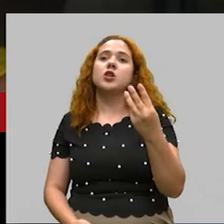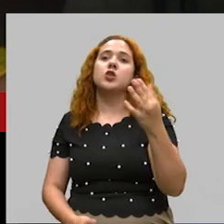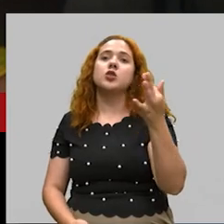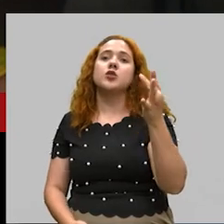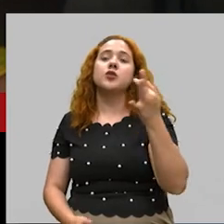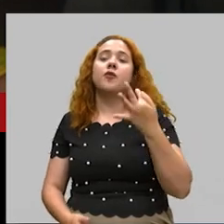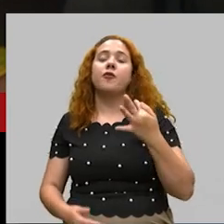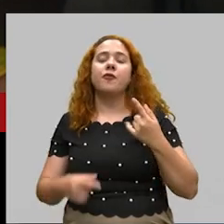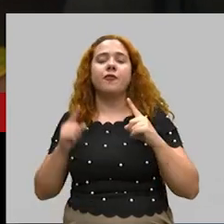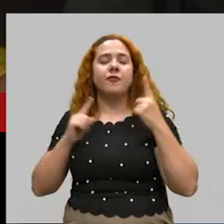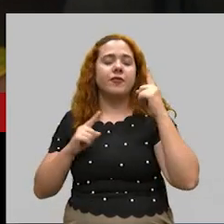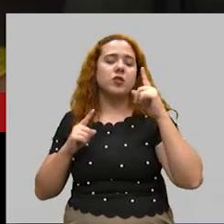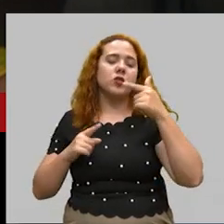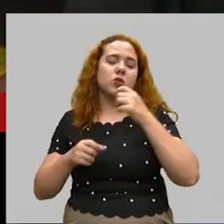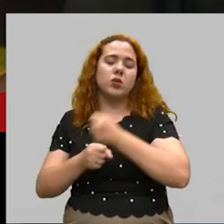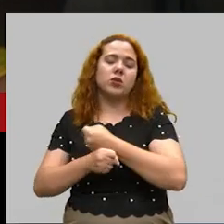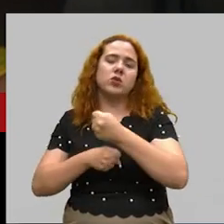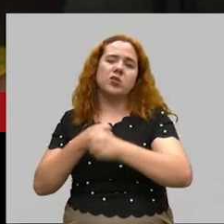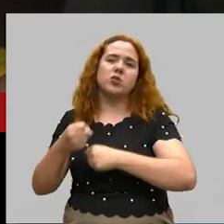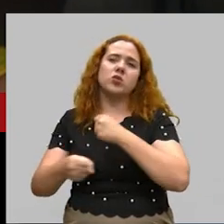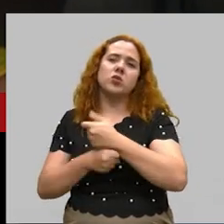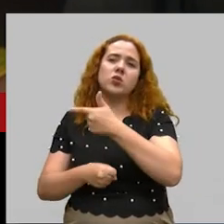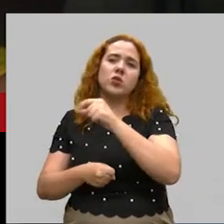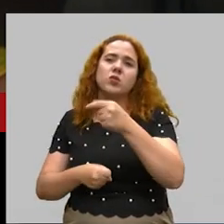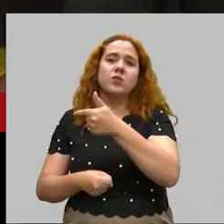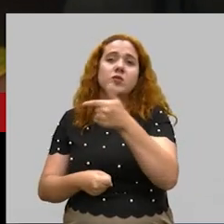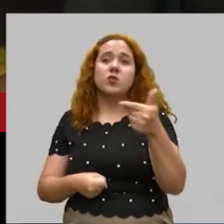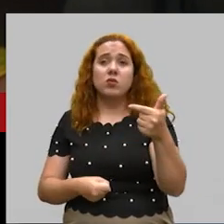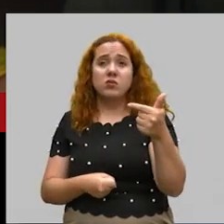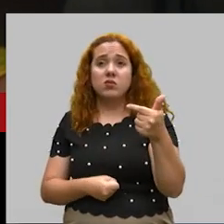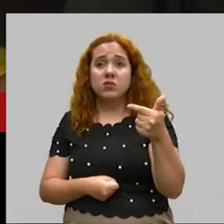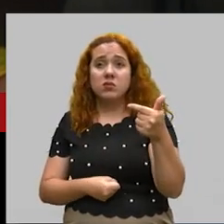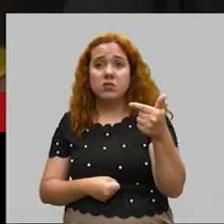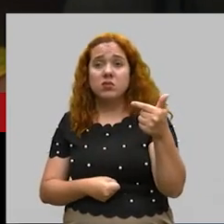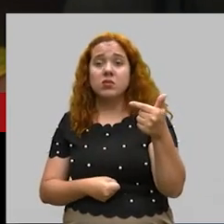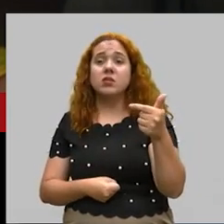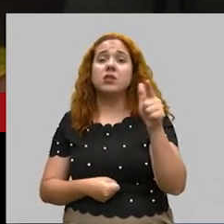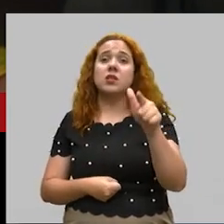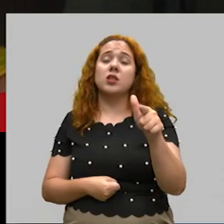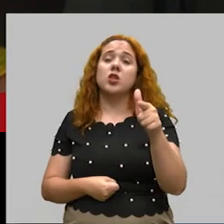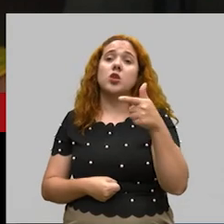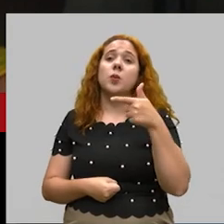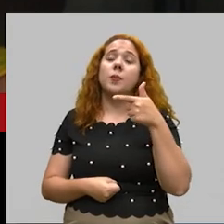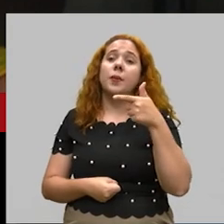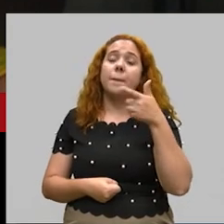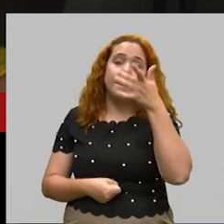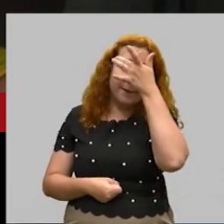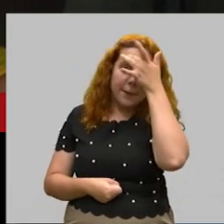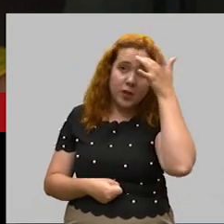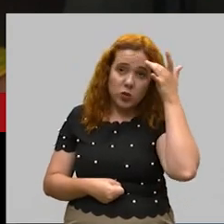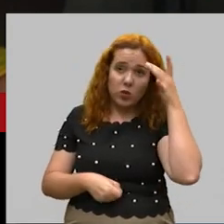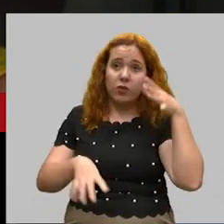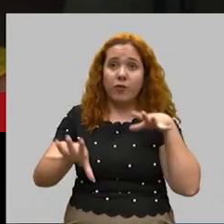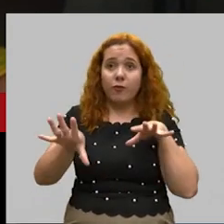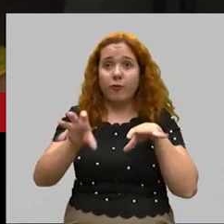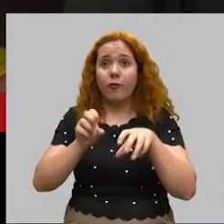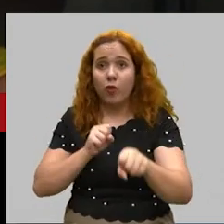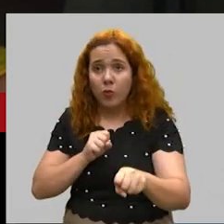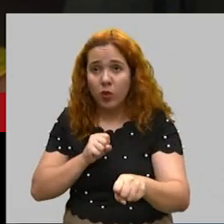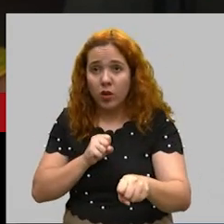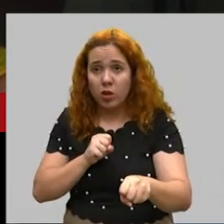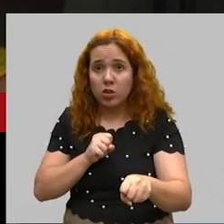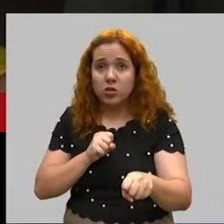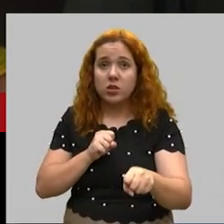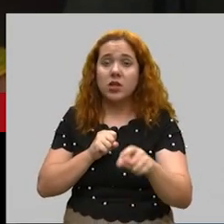resolução ela não permite mais que uma pessoa que está graduando ela receba o cat